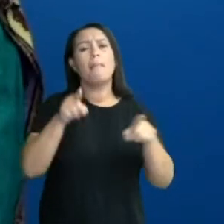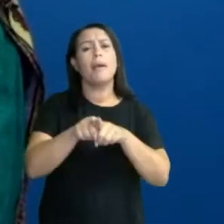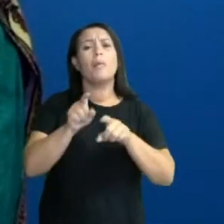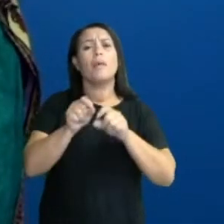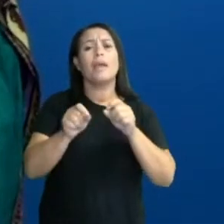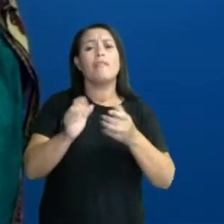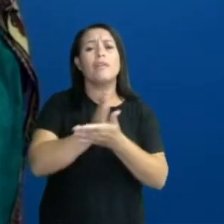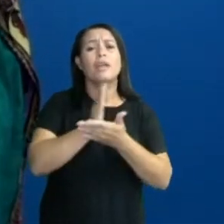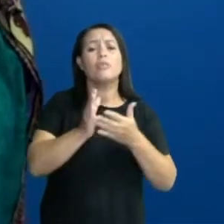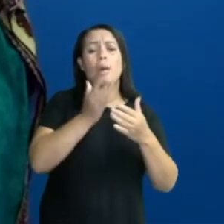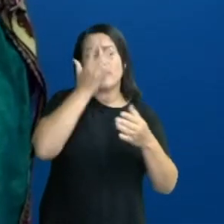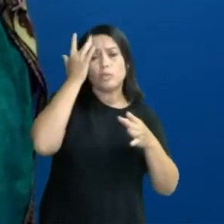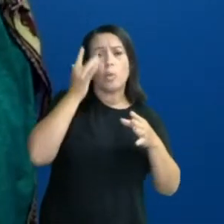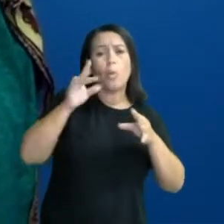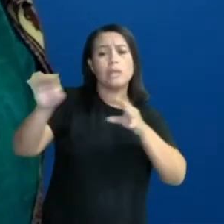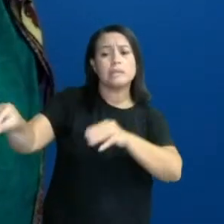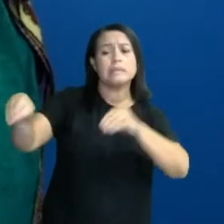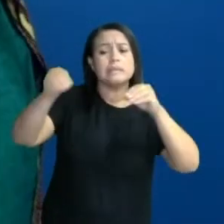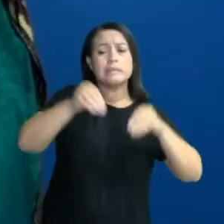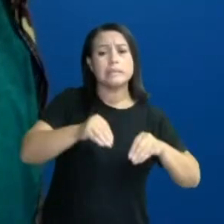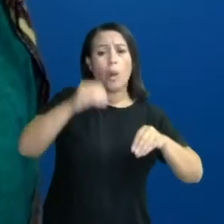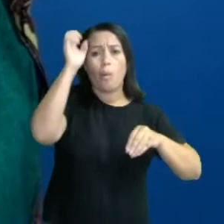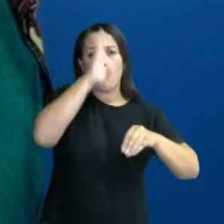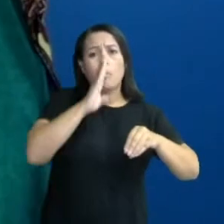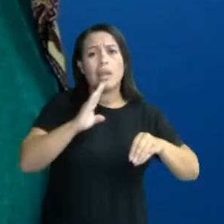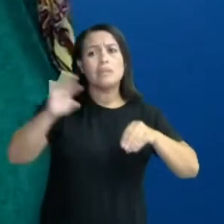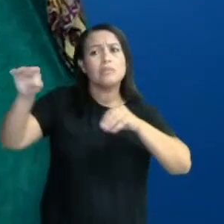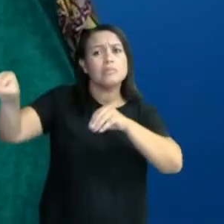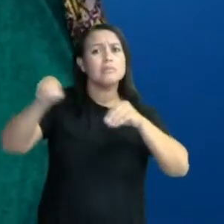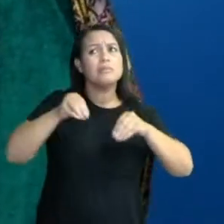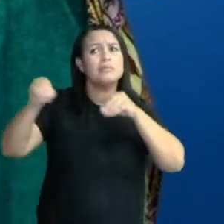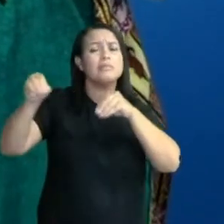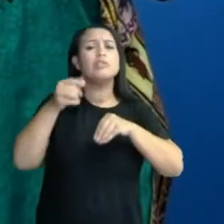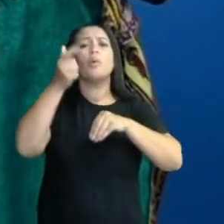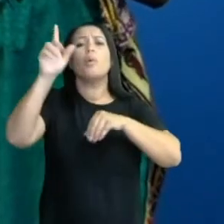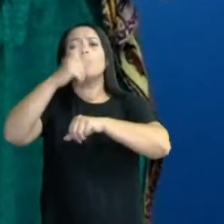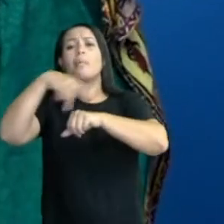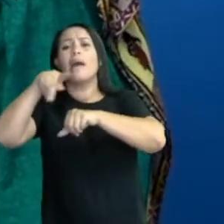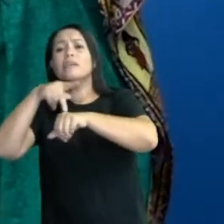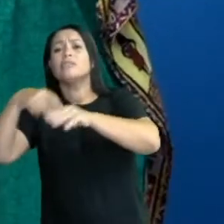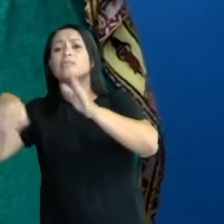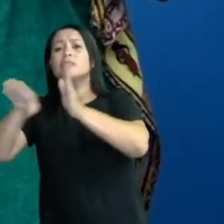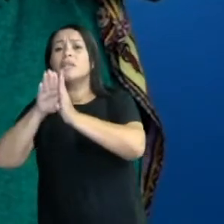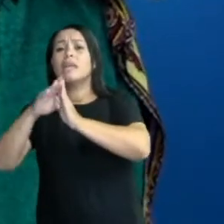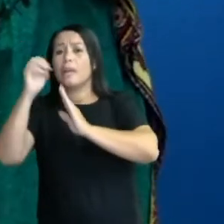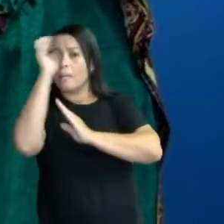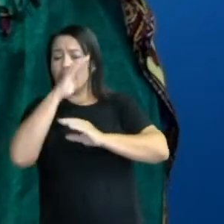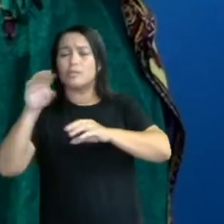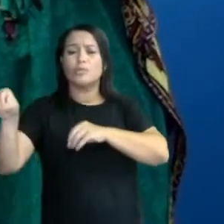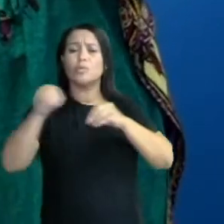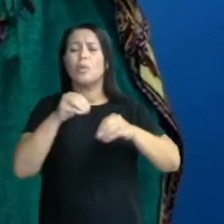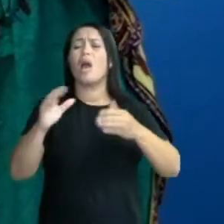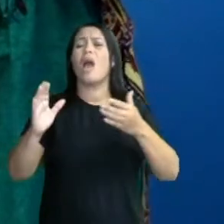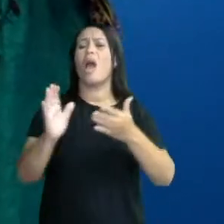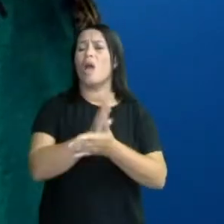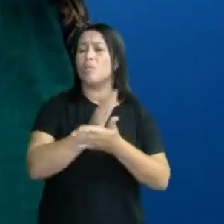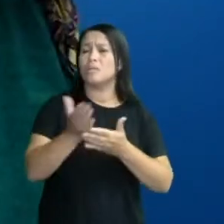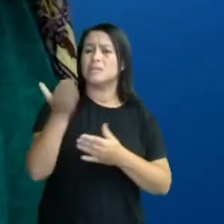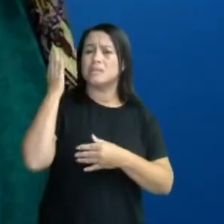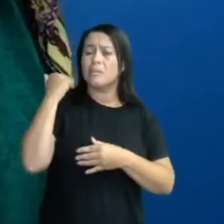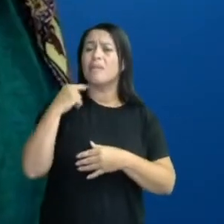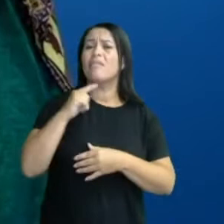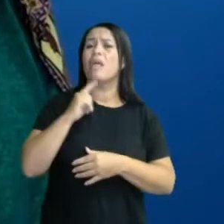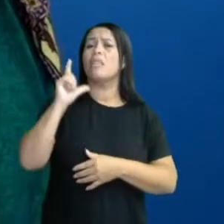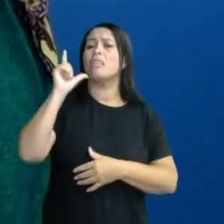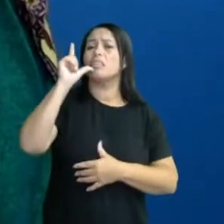gente imigrando para o Brasil, né? E aí a gente vê que nas últimas décadas veio diminuindo aí